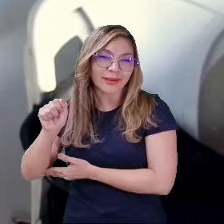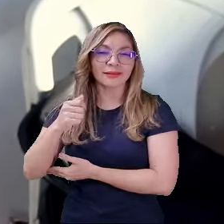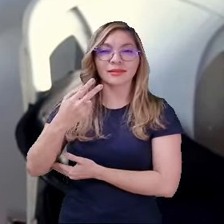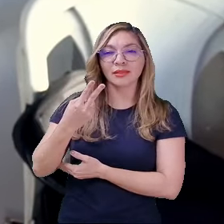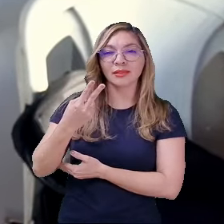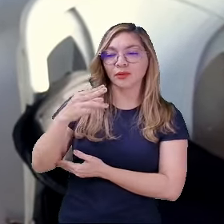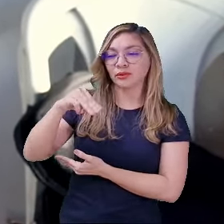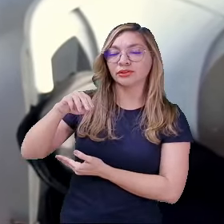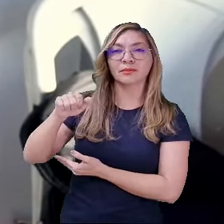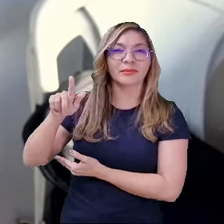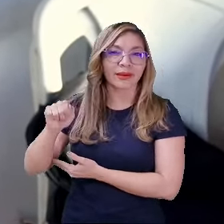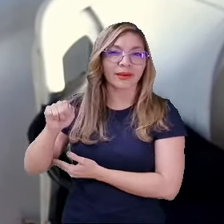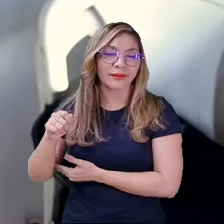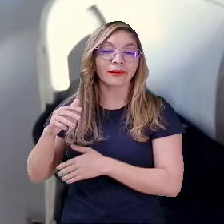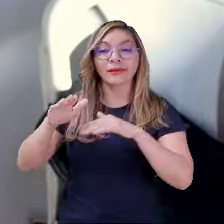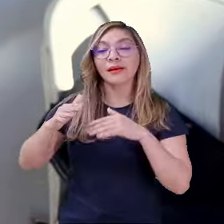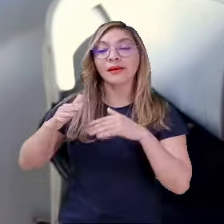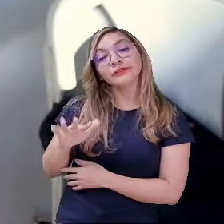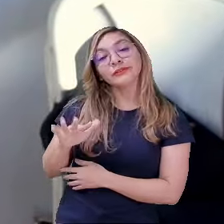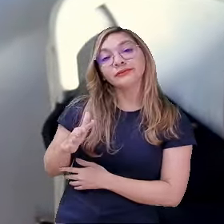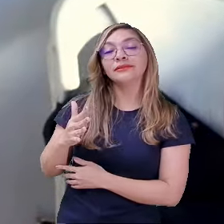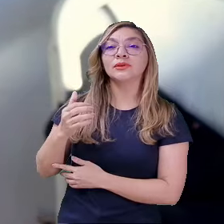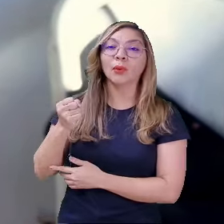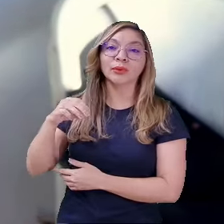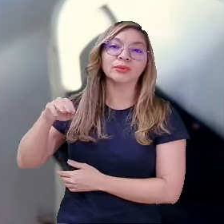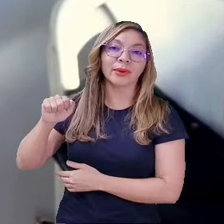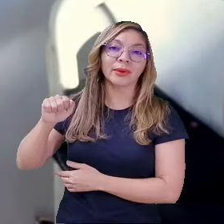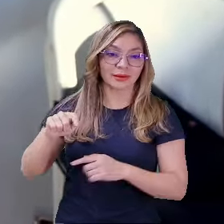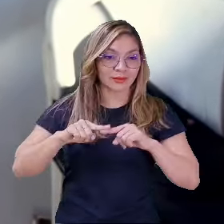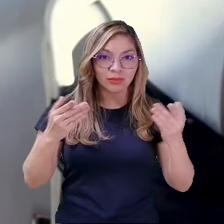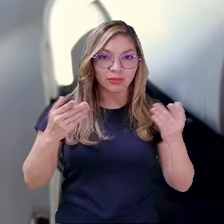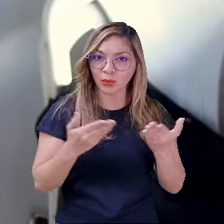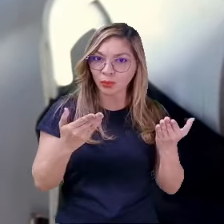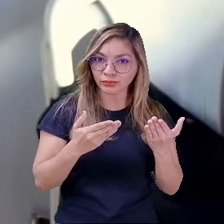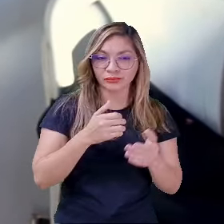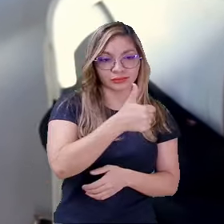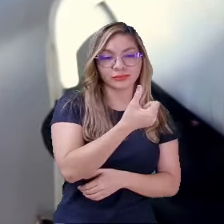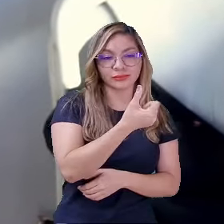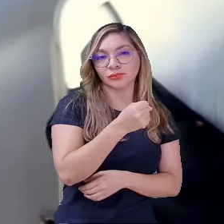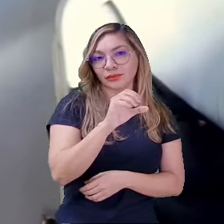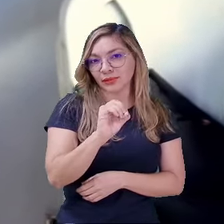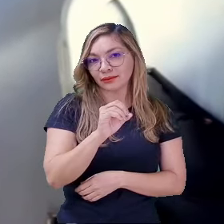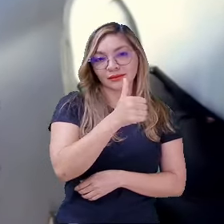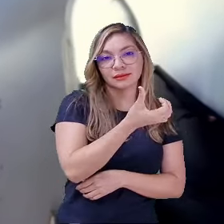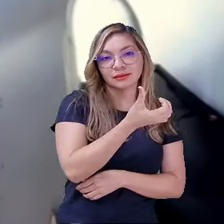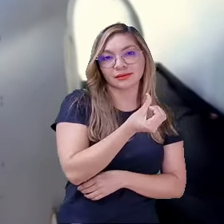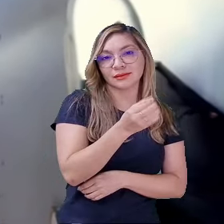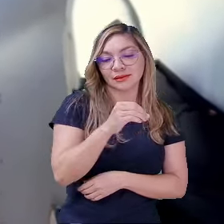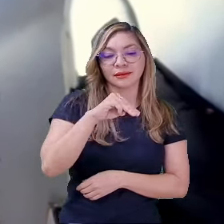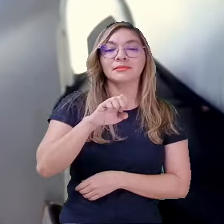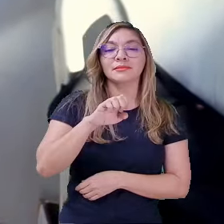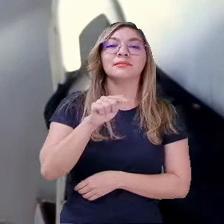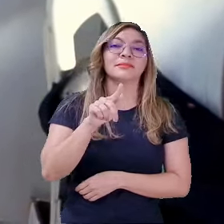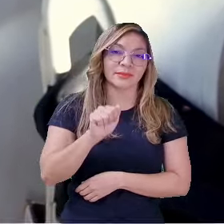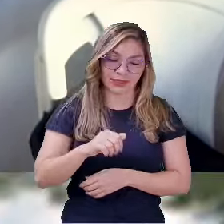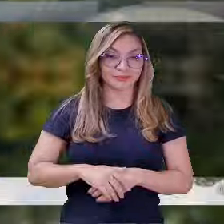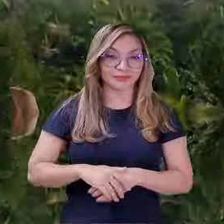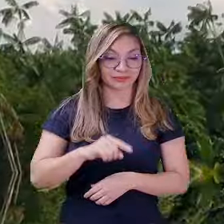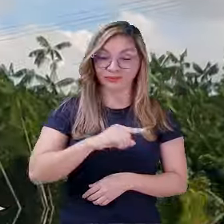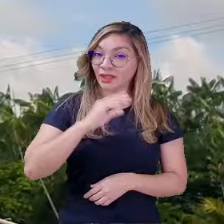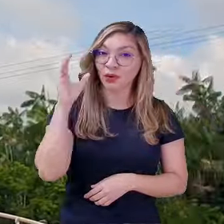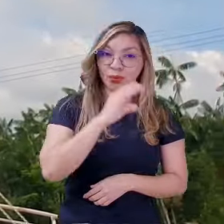dava muito, uns 8 megas, né? Então hoje a nossa internet ela bate em torno de 180, 160, 200 megas. Então quer dizer, uma velocidade muito